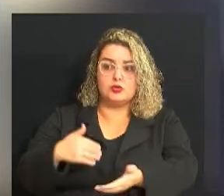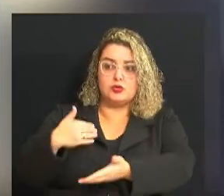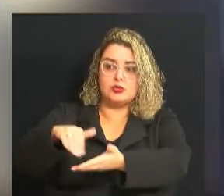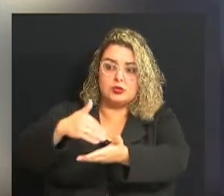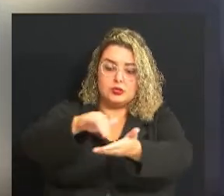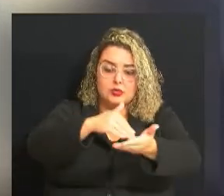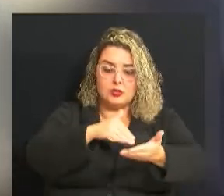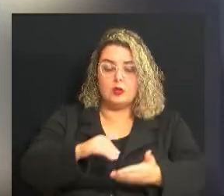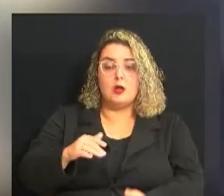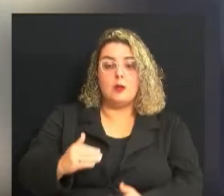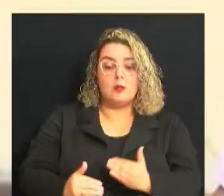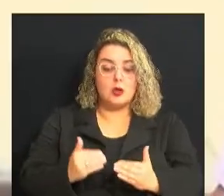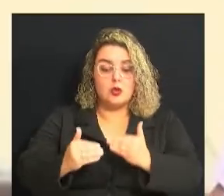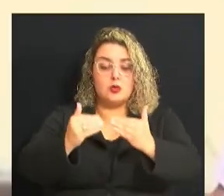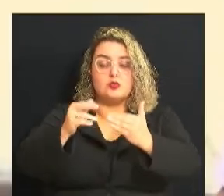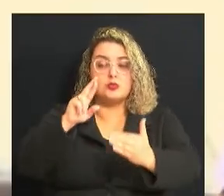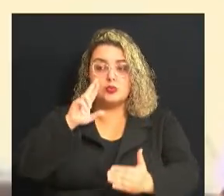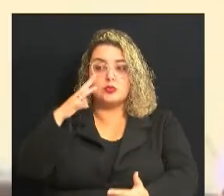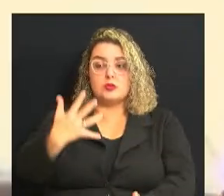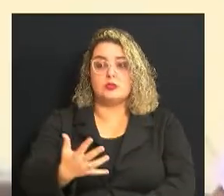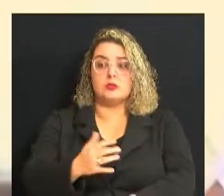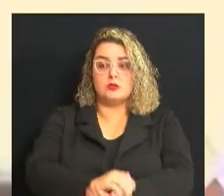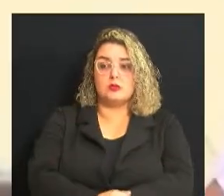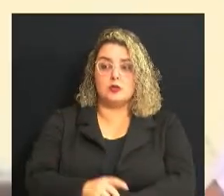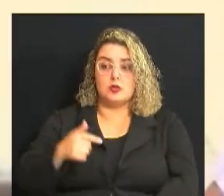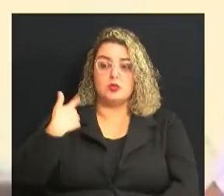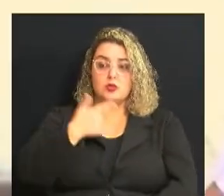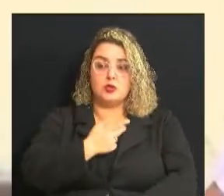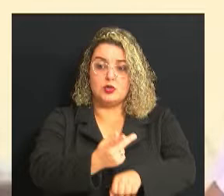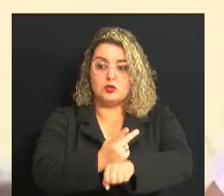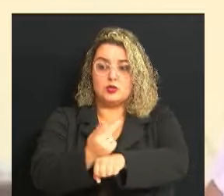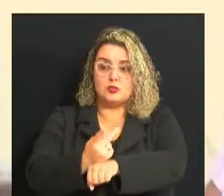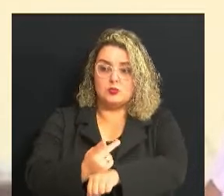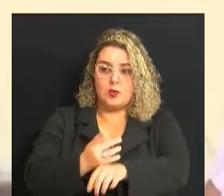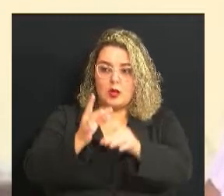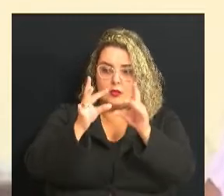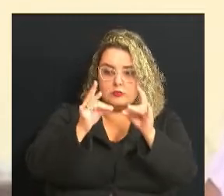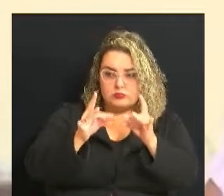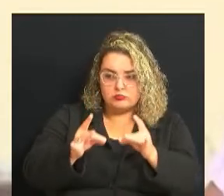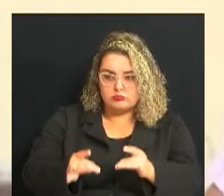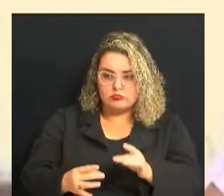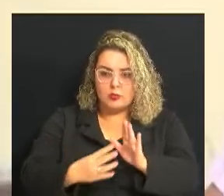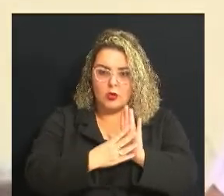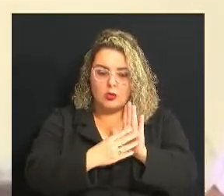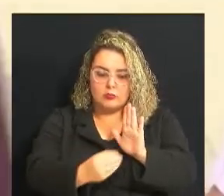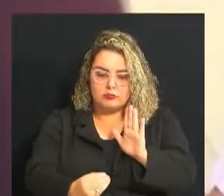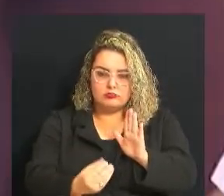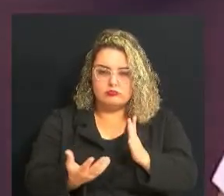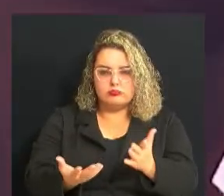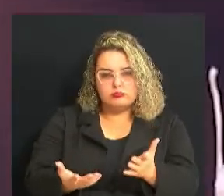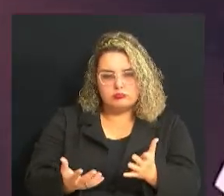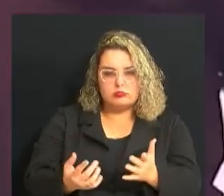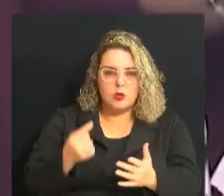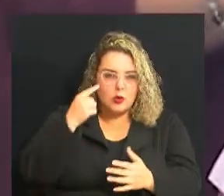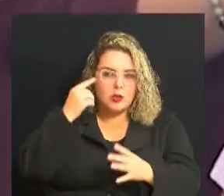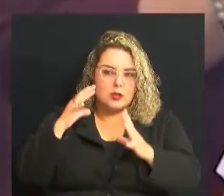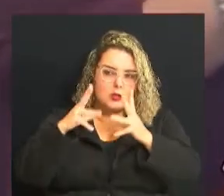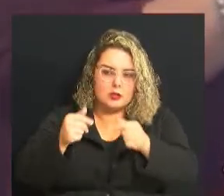para construir essa solução. A gente vai procurar também planilhar um modelo meio que geral de